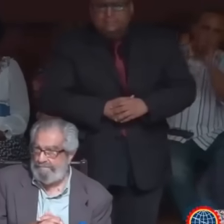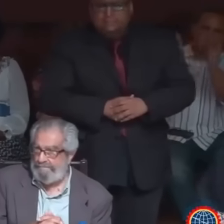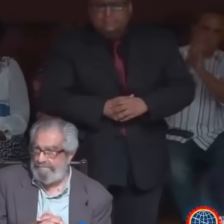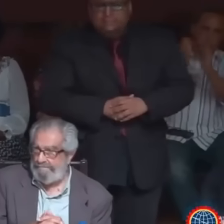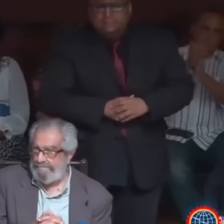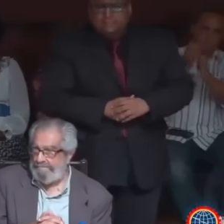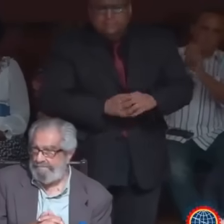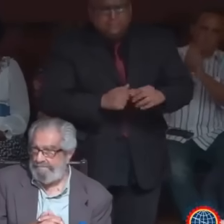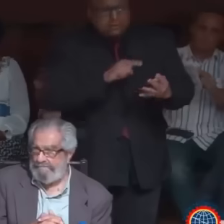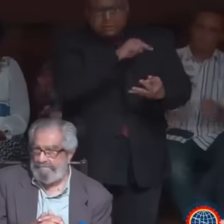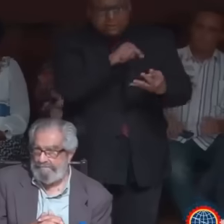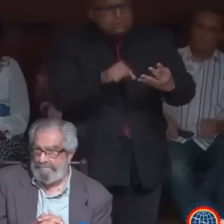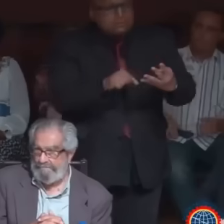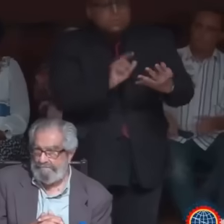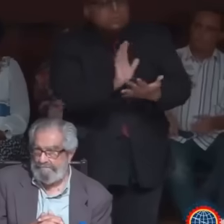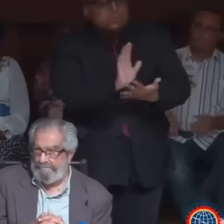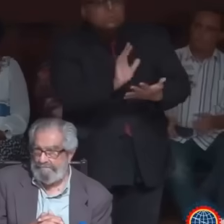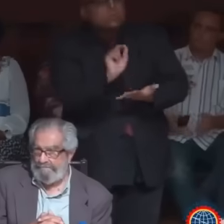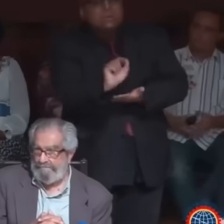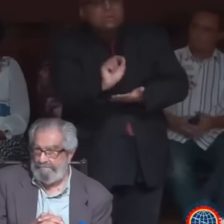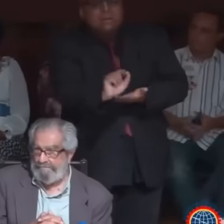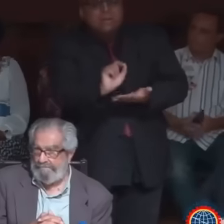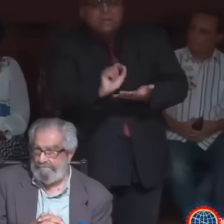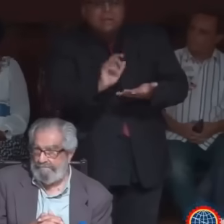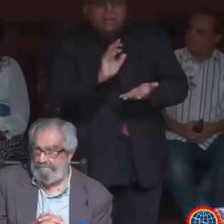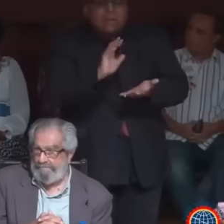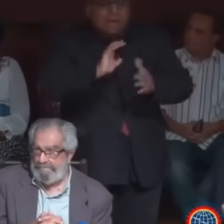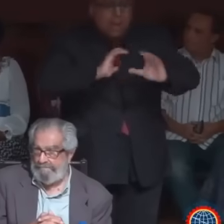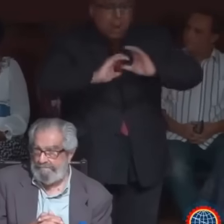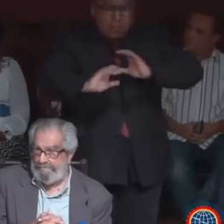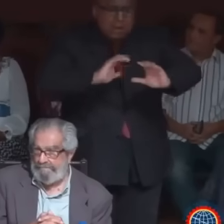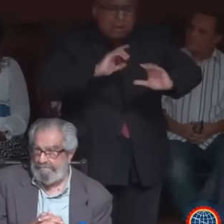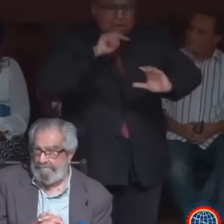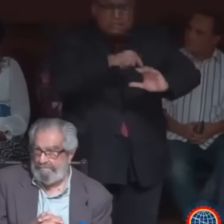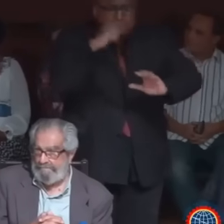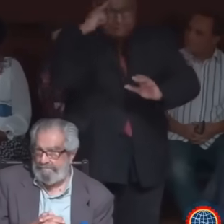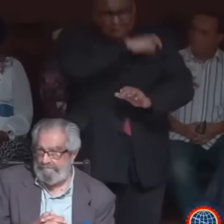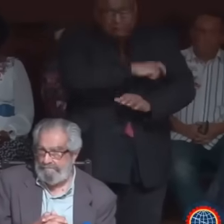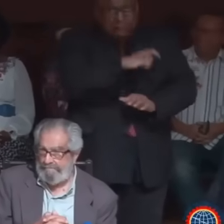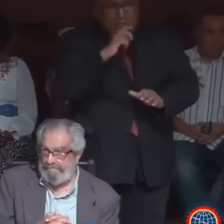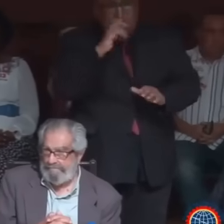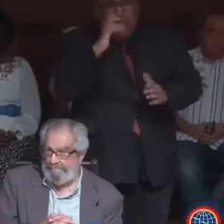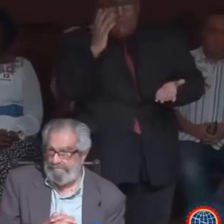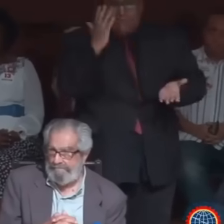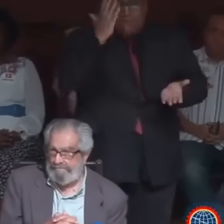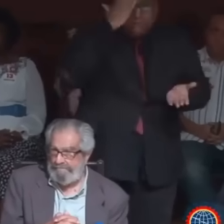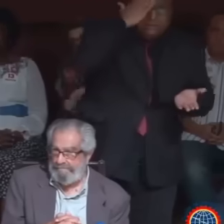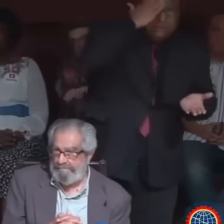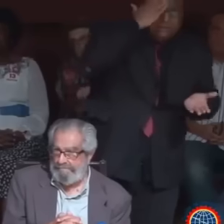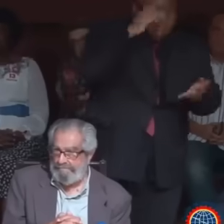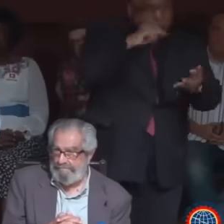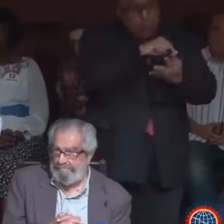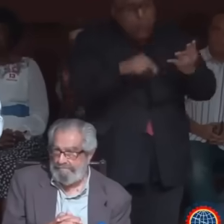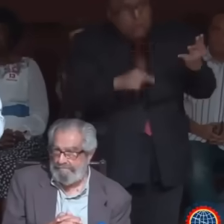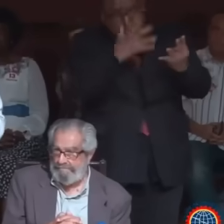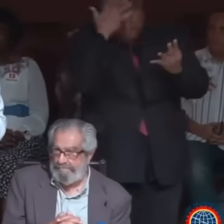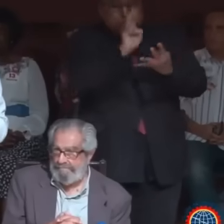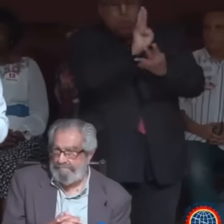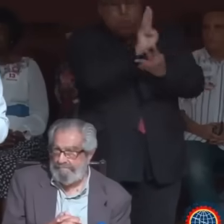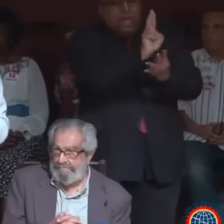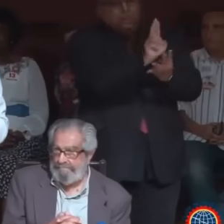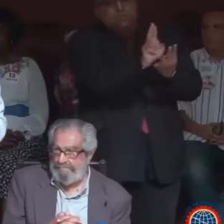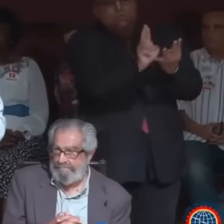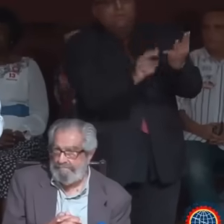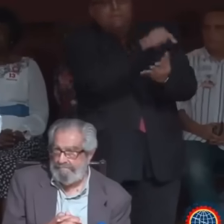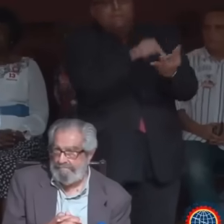quatro famílias que controlam a comunicação no Brasil. O que você vai ficar sabendo ou não depende de quatro pessoas, não depende